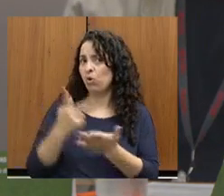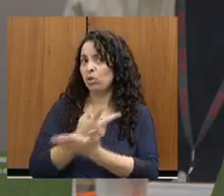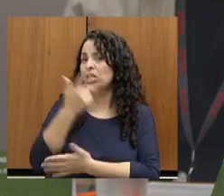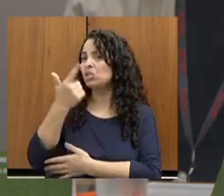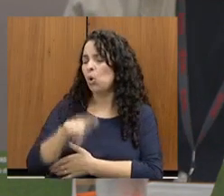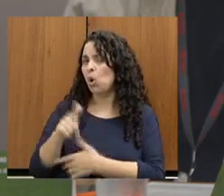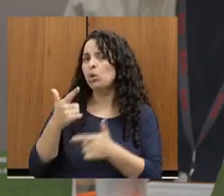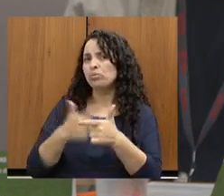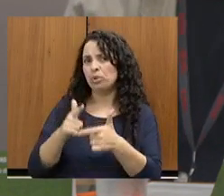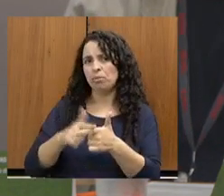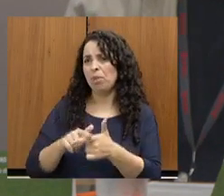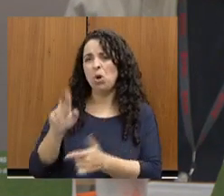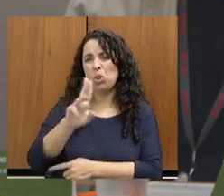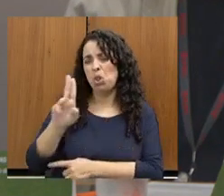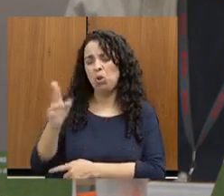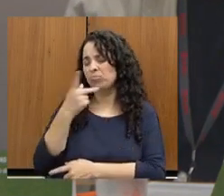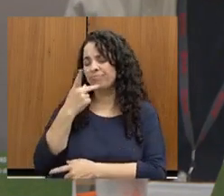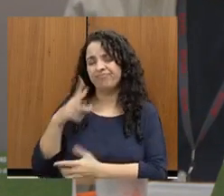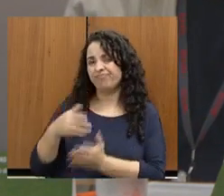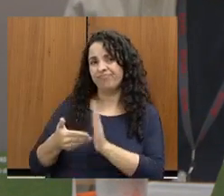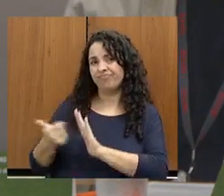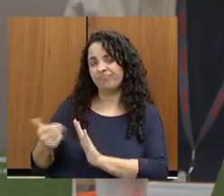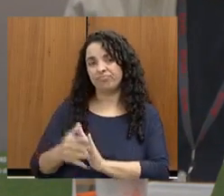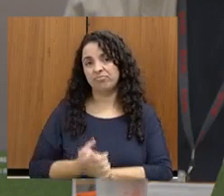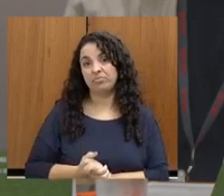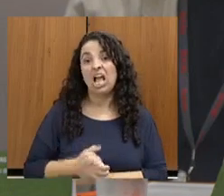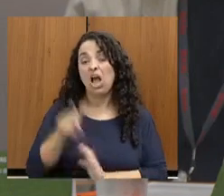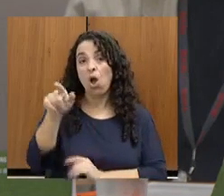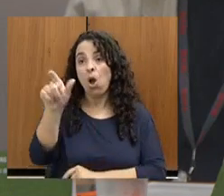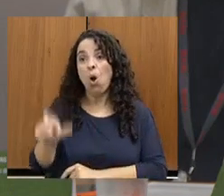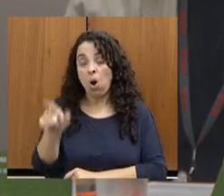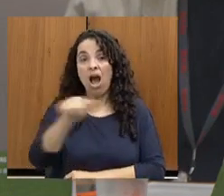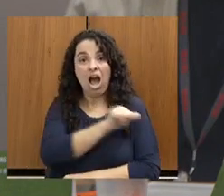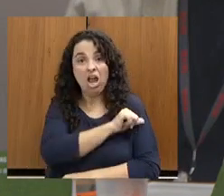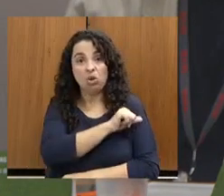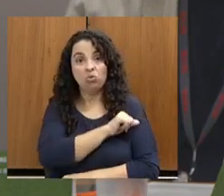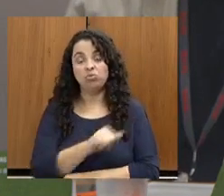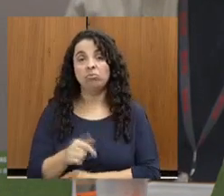outro aluno iniciou o costume de cuspir no meu filho. Cuspir.